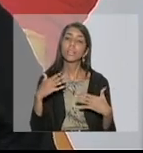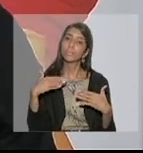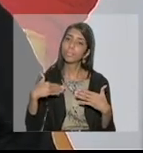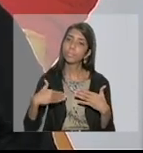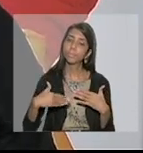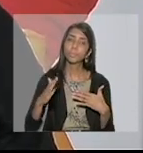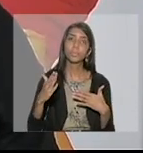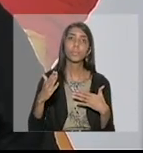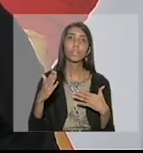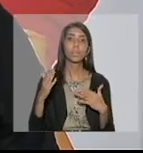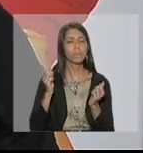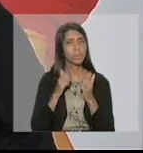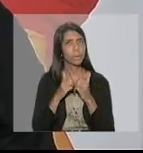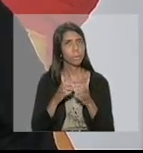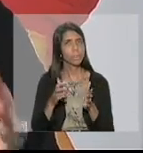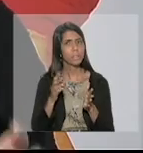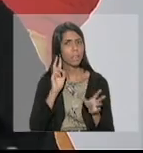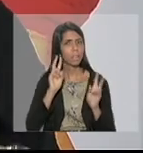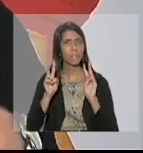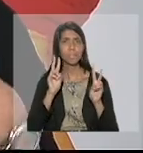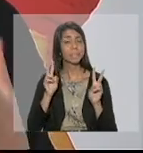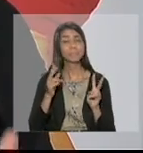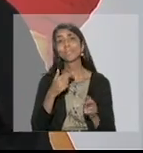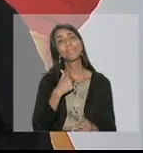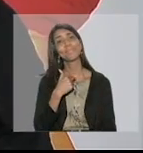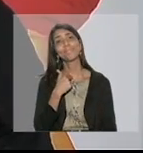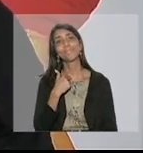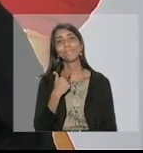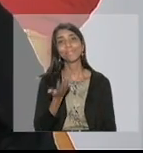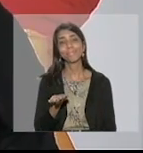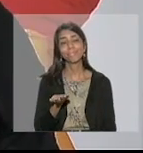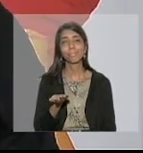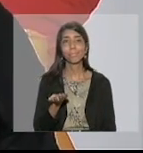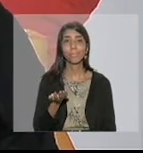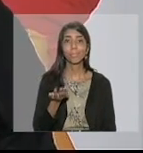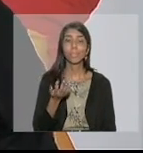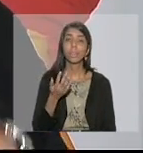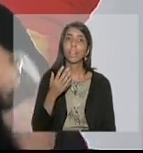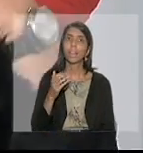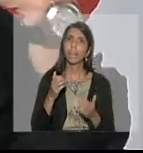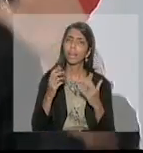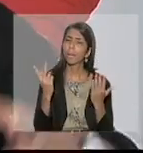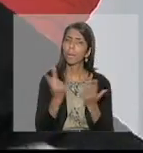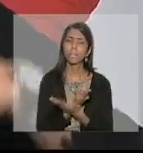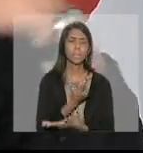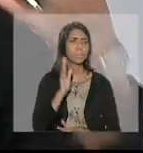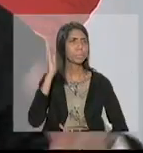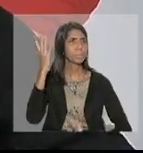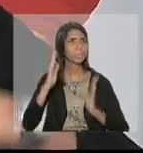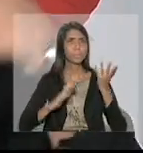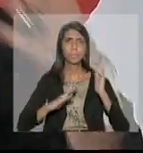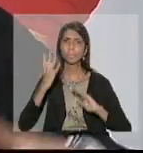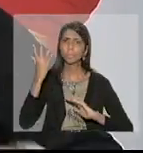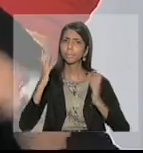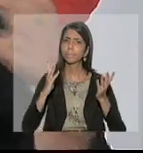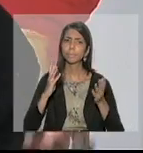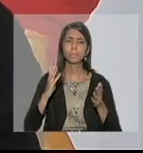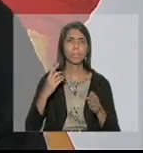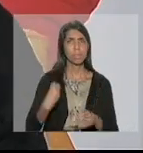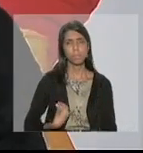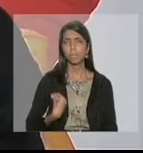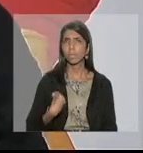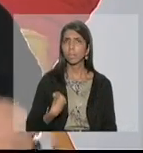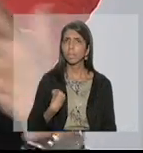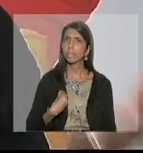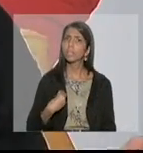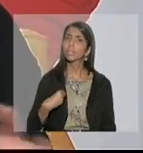a partir daí, eu comecei a ver que não ia dar para ser, né? E aí começaram a acontecer várias coisas, né? Vários momentos na